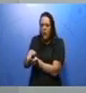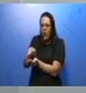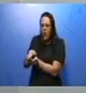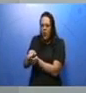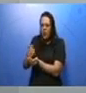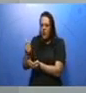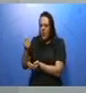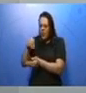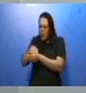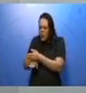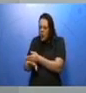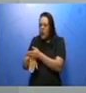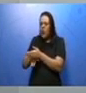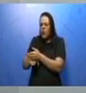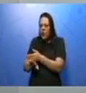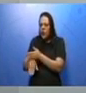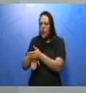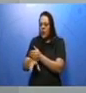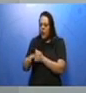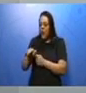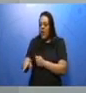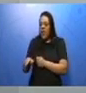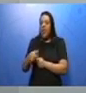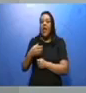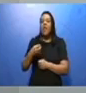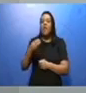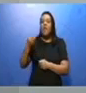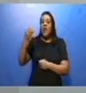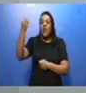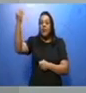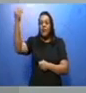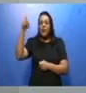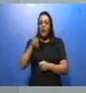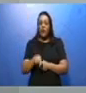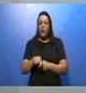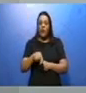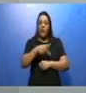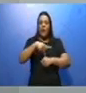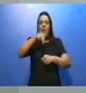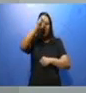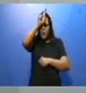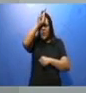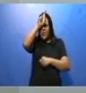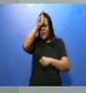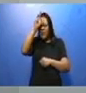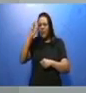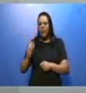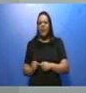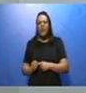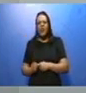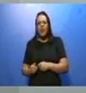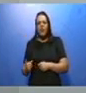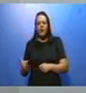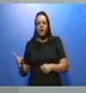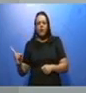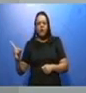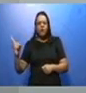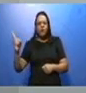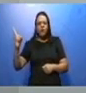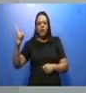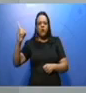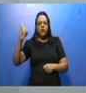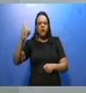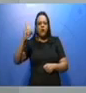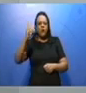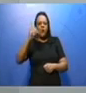ele chega no Egito. E a hora que ele chega, assim, é um momento crucial, ele está começando a